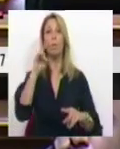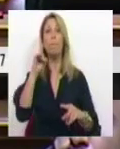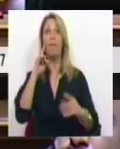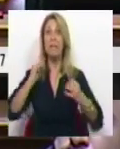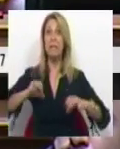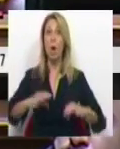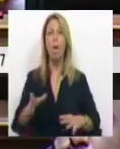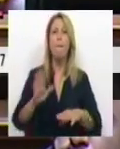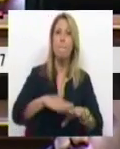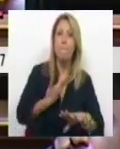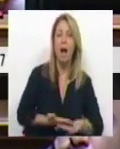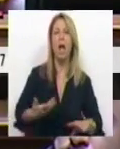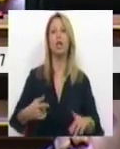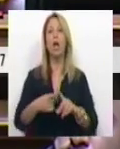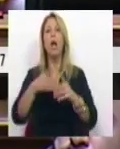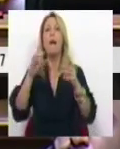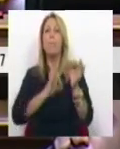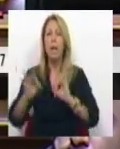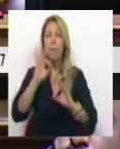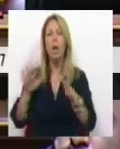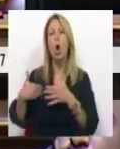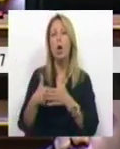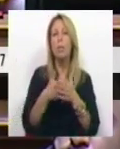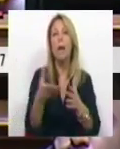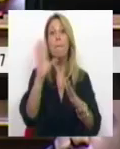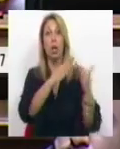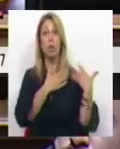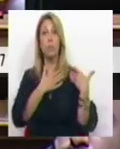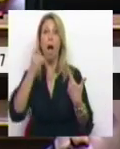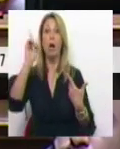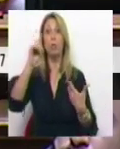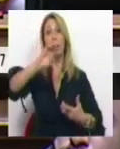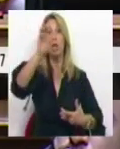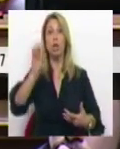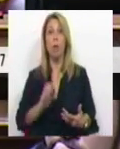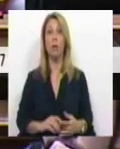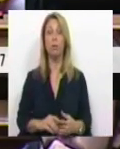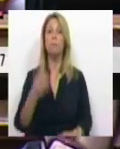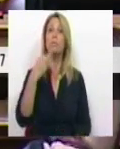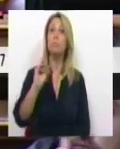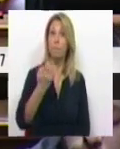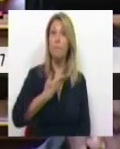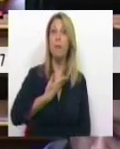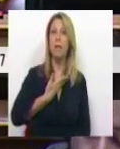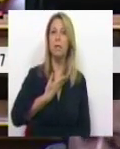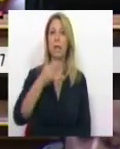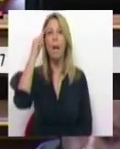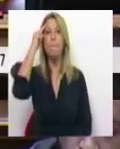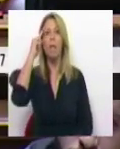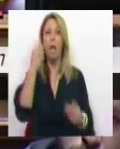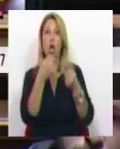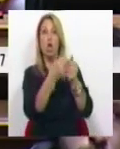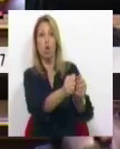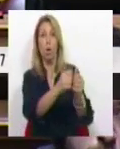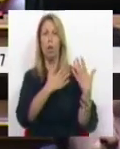mais ordenamento e planeamento, mais responsabilidade das autoridades regionais. O PSD Madeira esconde a sua